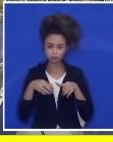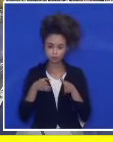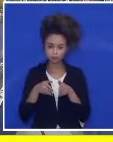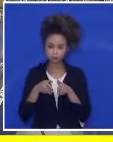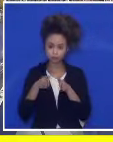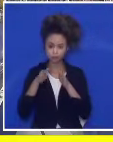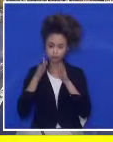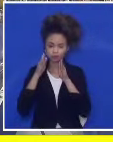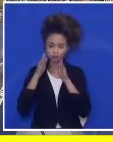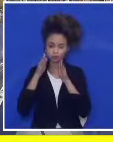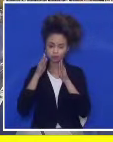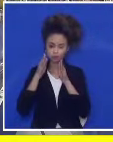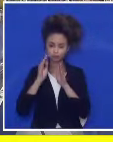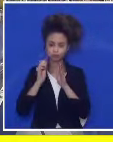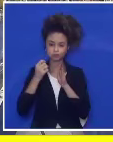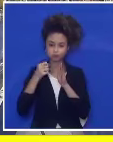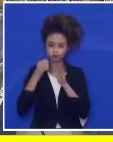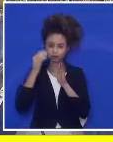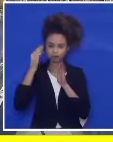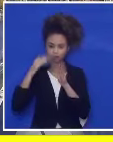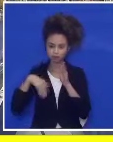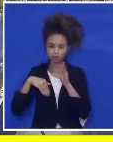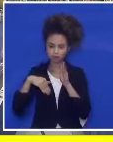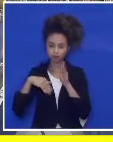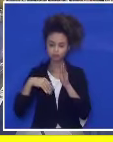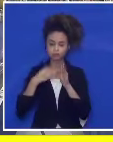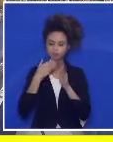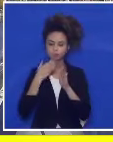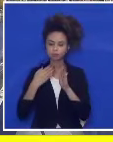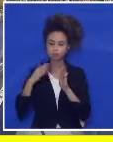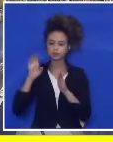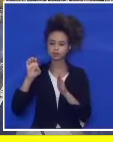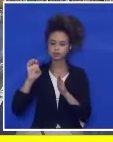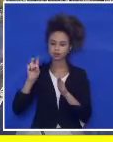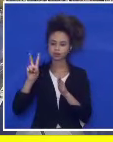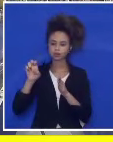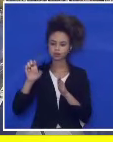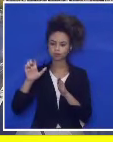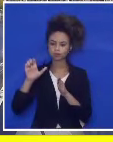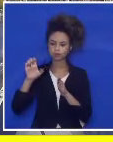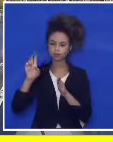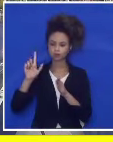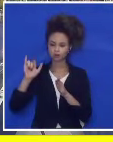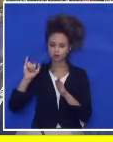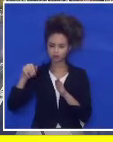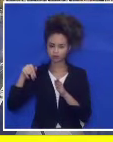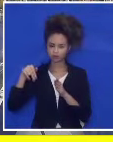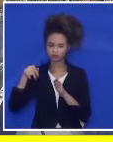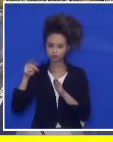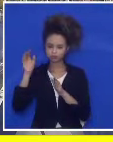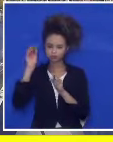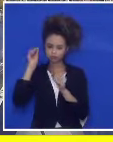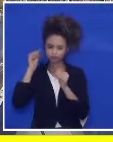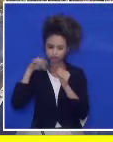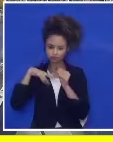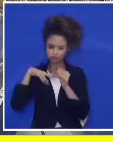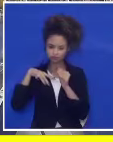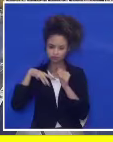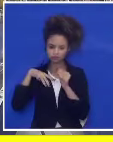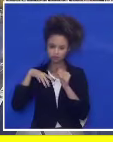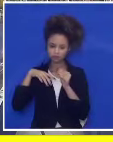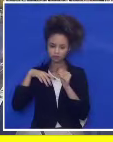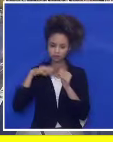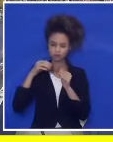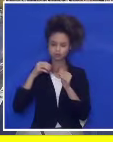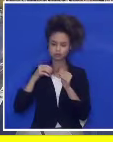as bolas. Eu vou pedir a Evelyn, nossa garota da sorte, que faça a liberação manualmente. As bolas na cor rosa, com